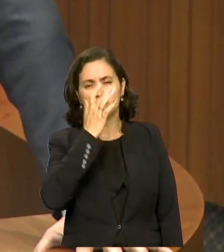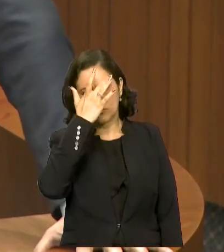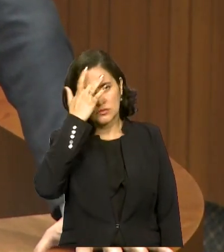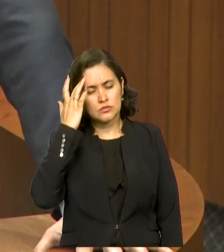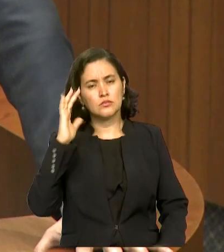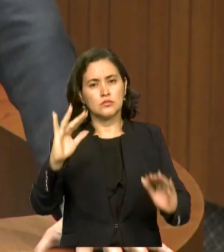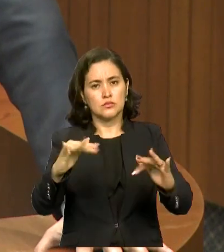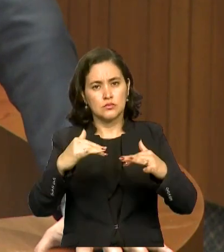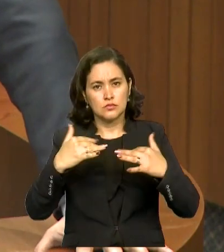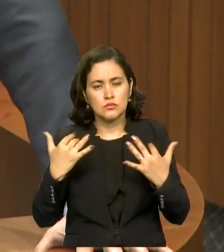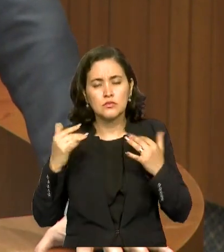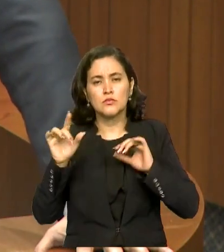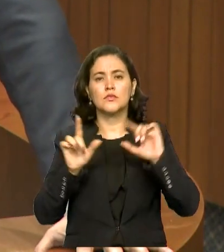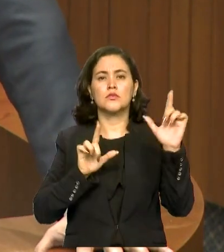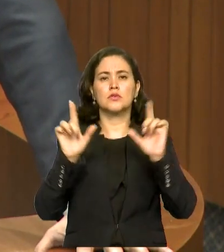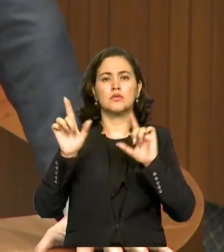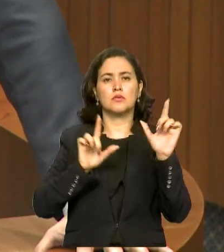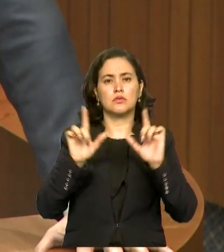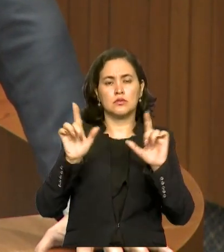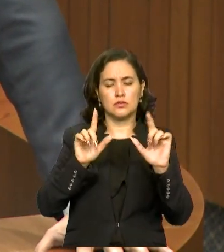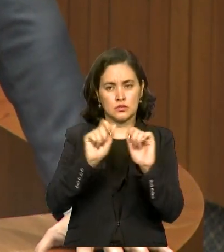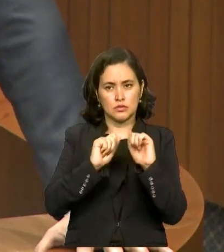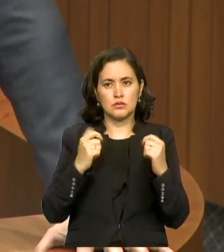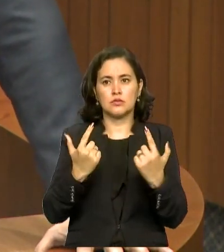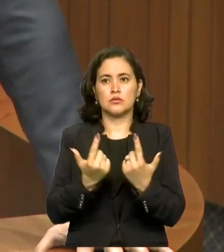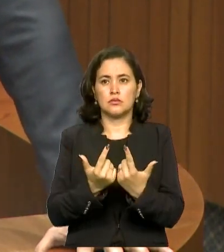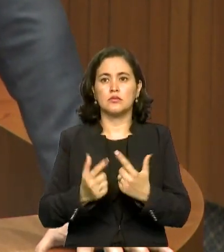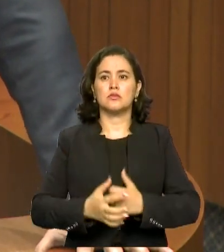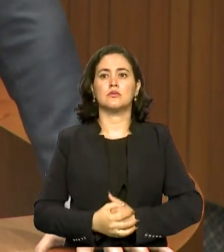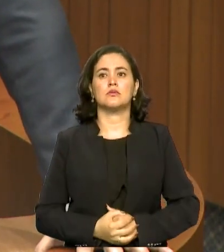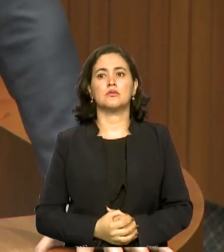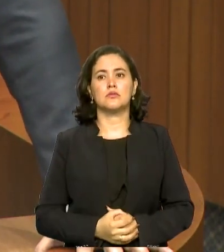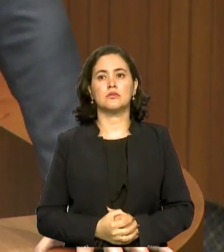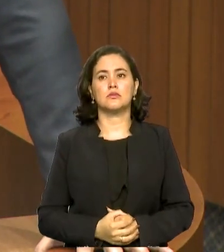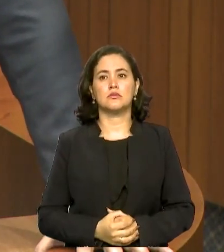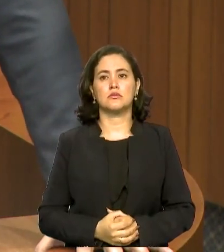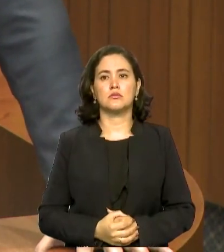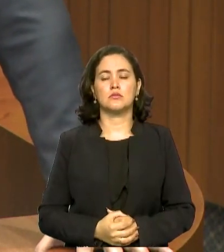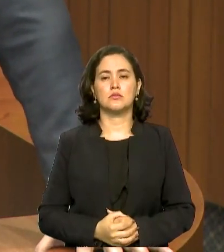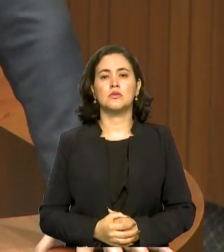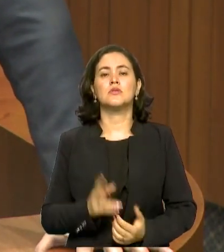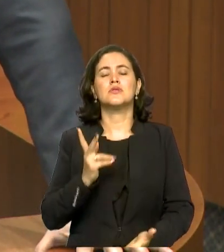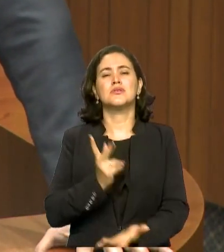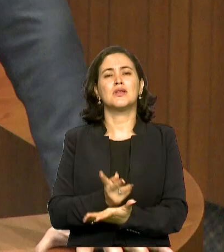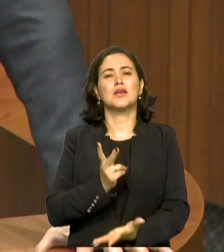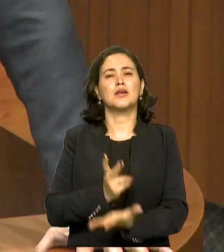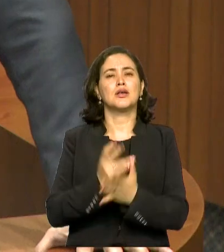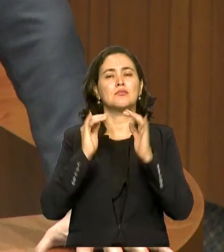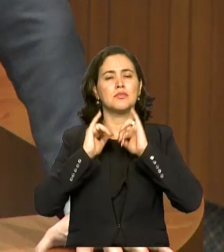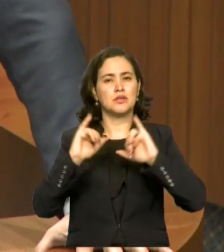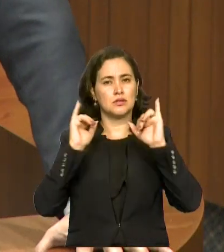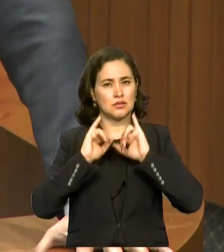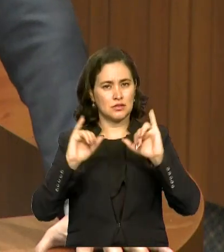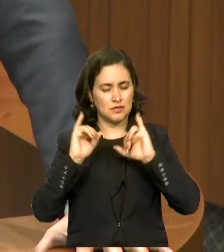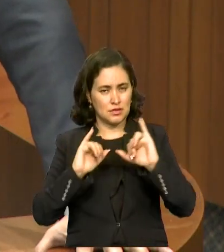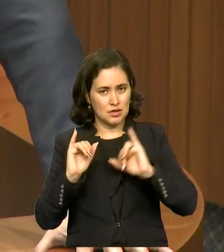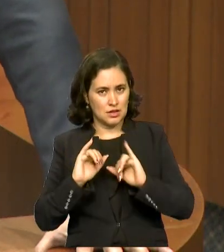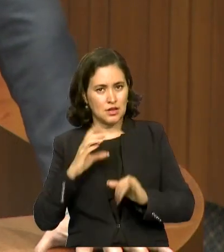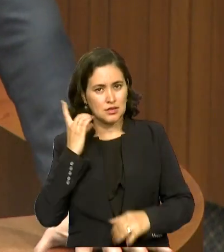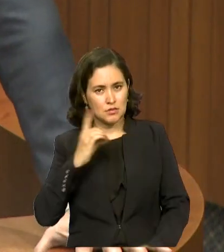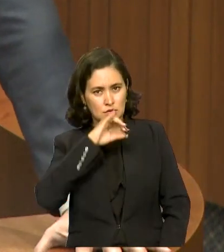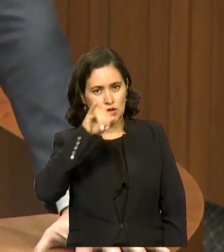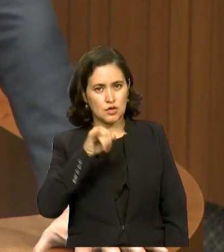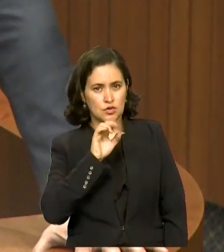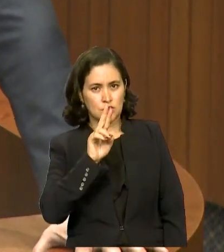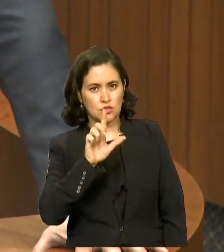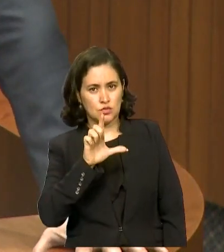pelos canais da TV Assembleia. Venho sempre dizendo, deputado Júlio, deputado Carlos